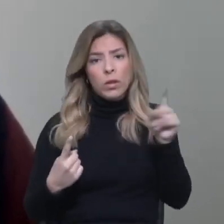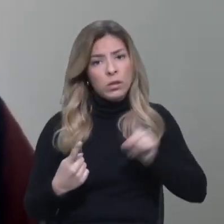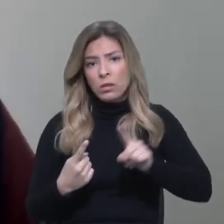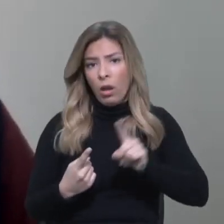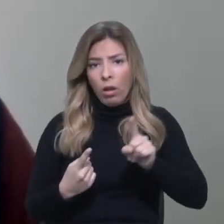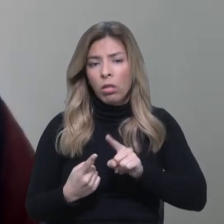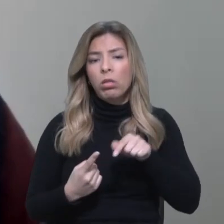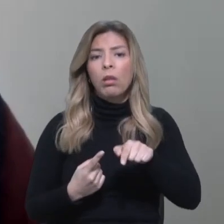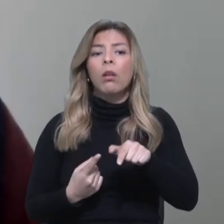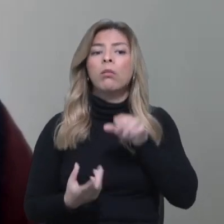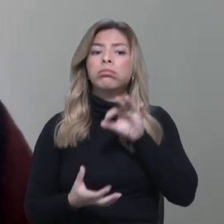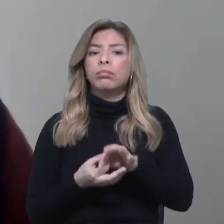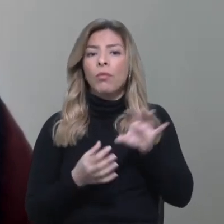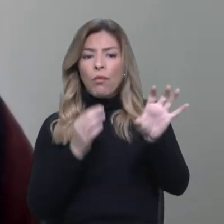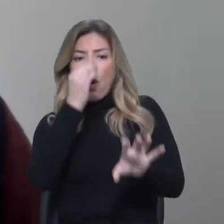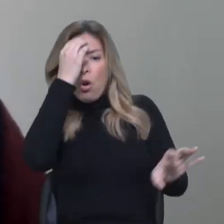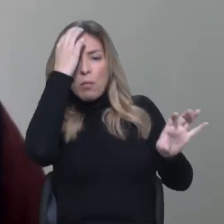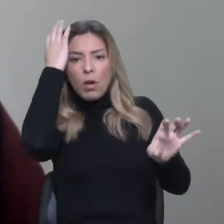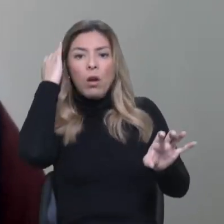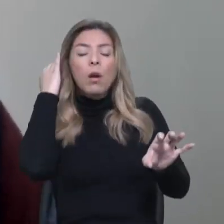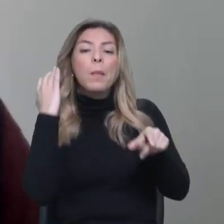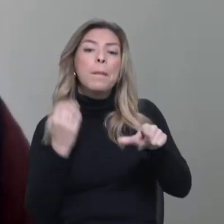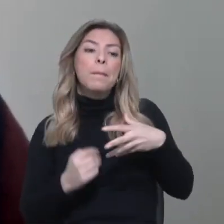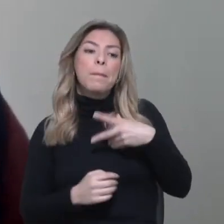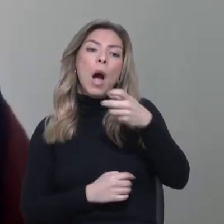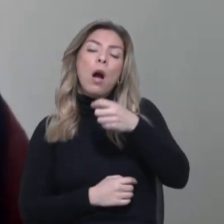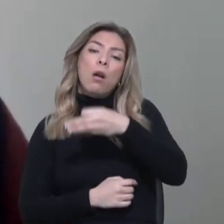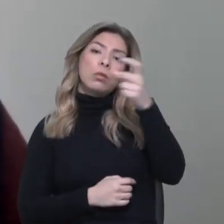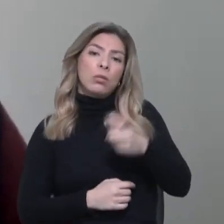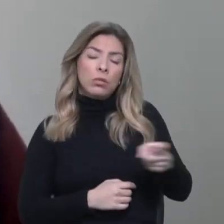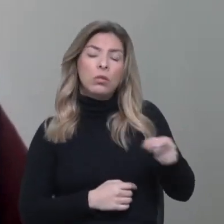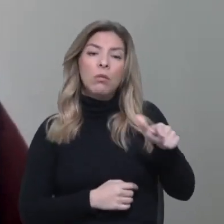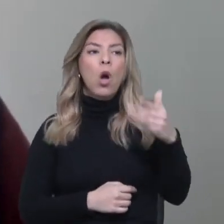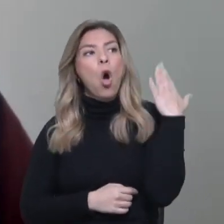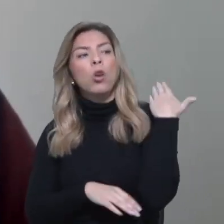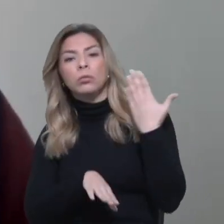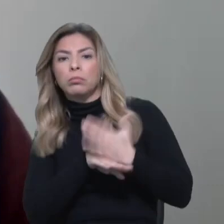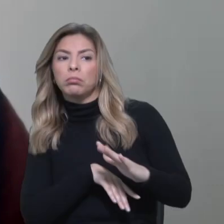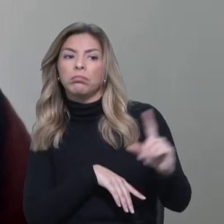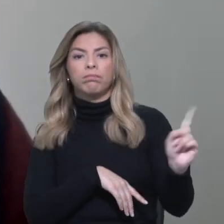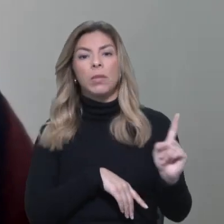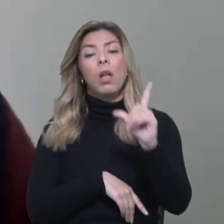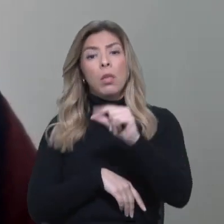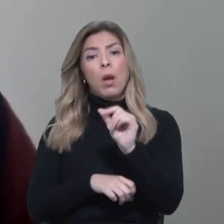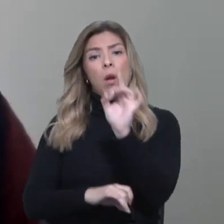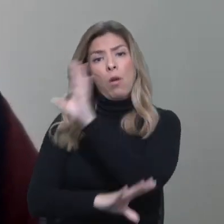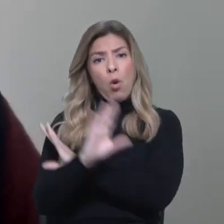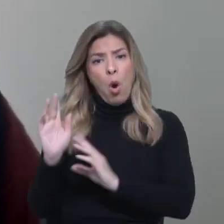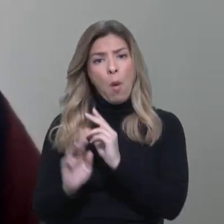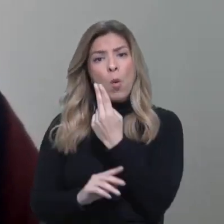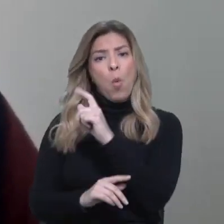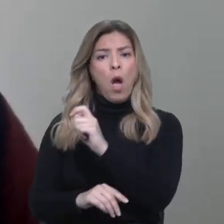que seja desvalorizada e que a paz seja feita nas suas costas. O mesmo para a União Europeia. A questão central é